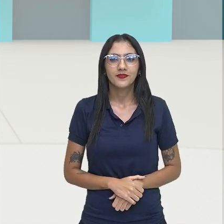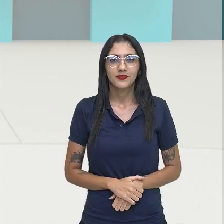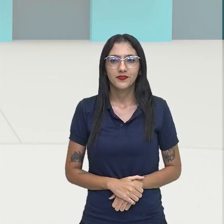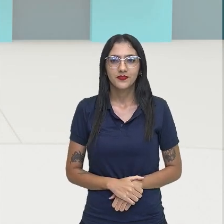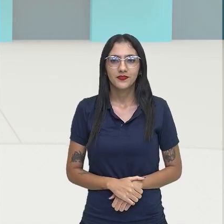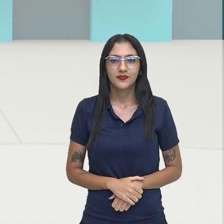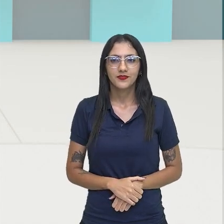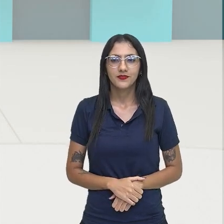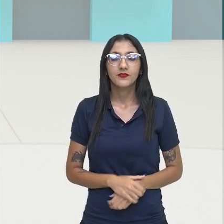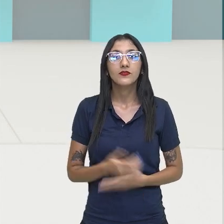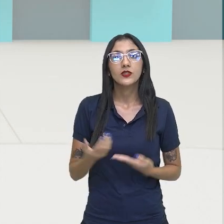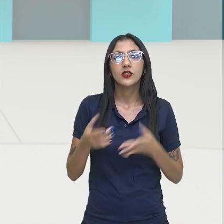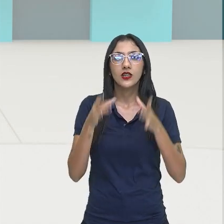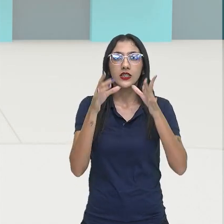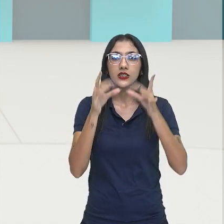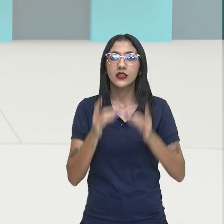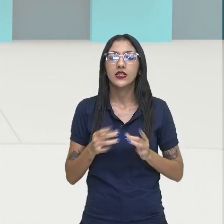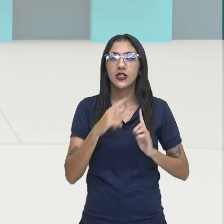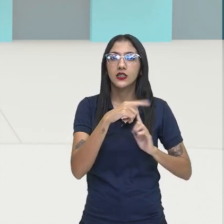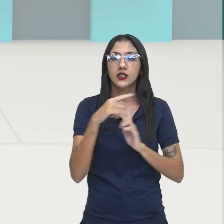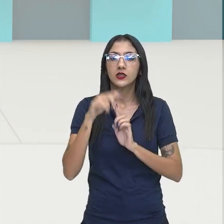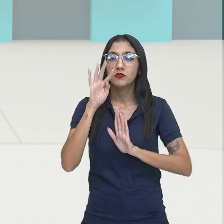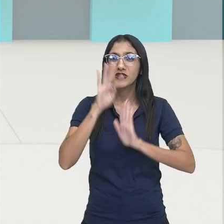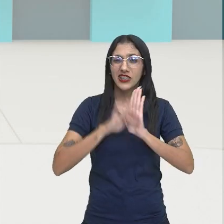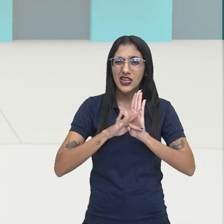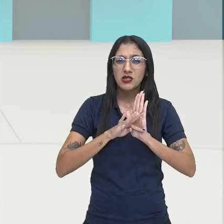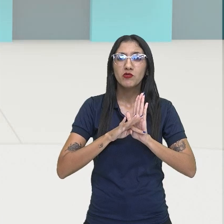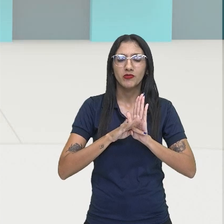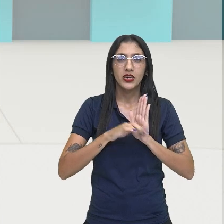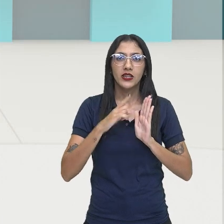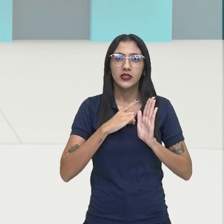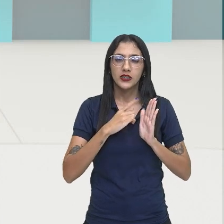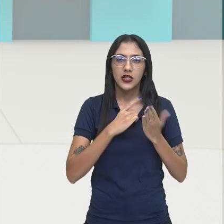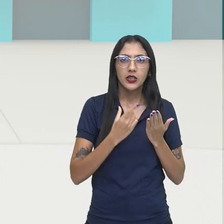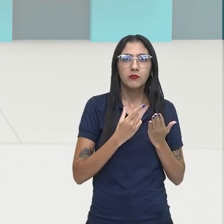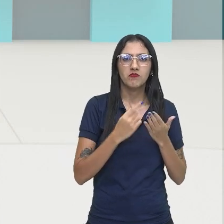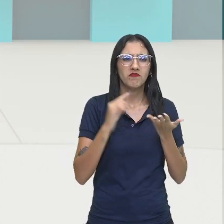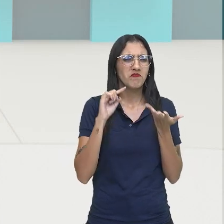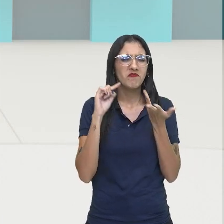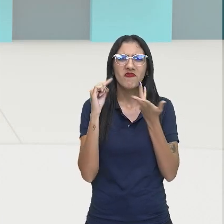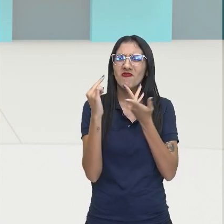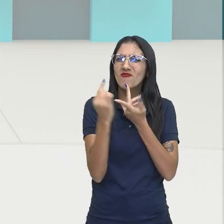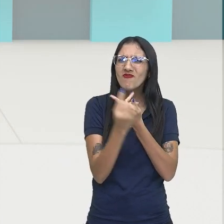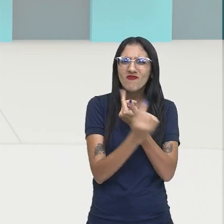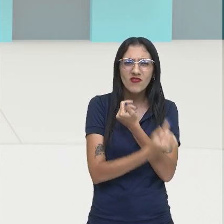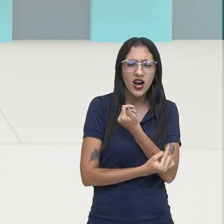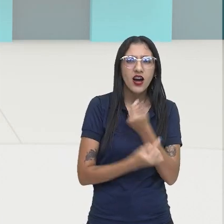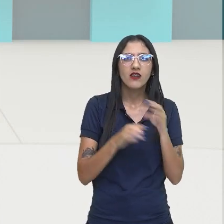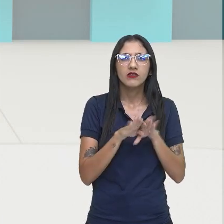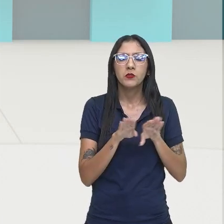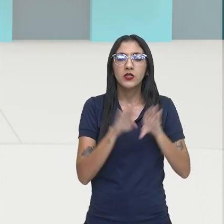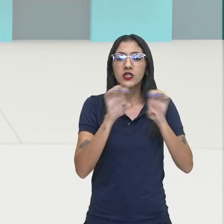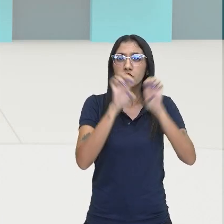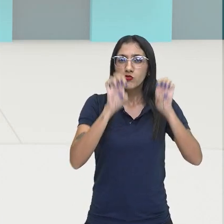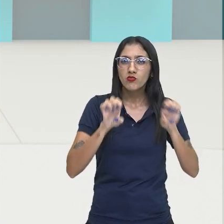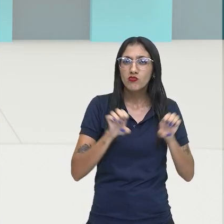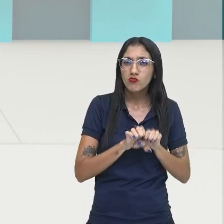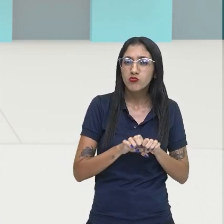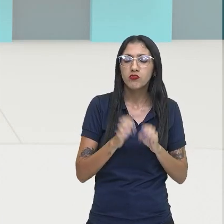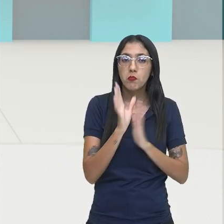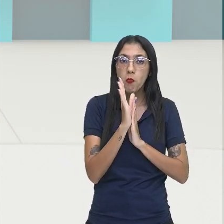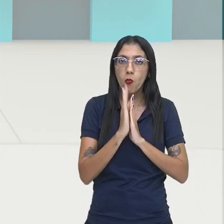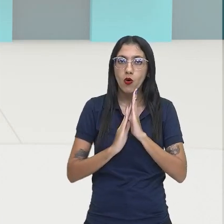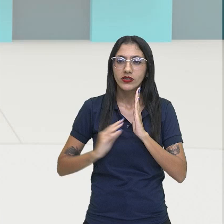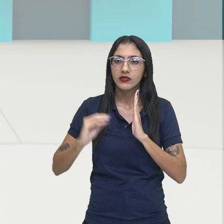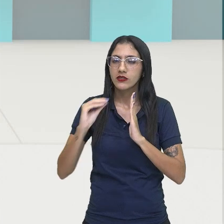Quando a gente fala de tipos, é porque existem classificações, existem estruturas, existem